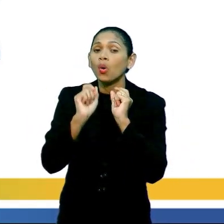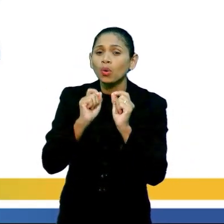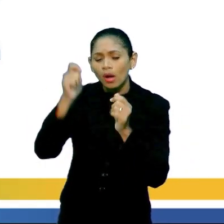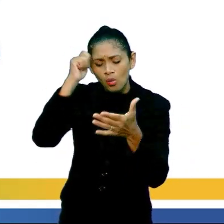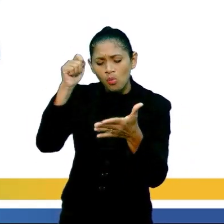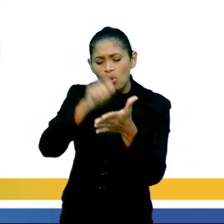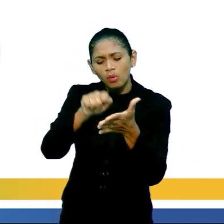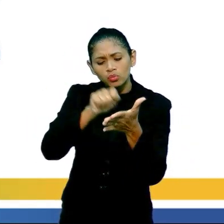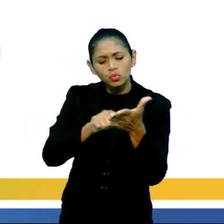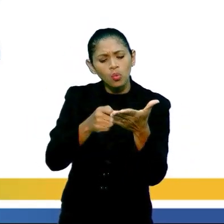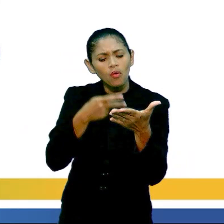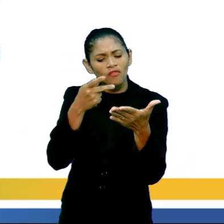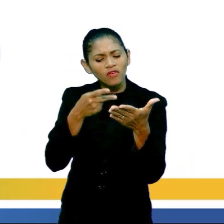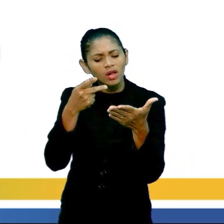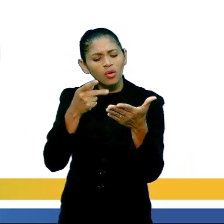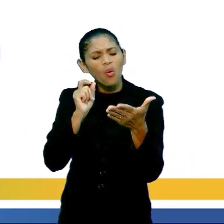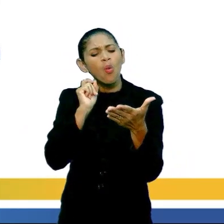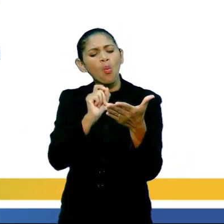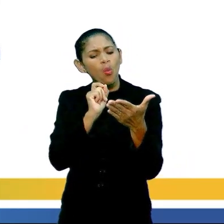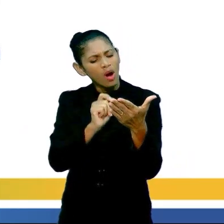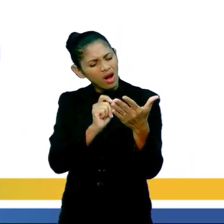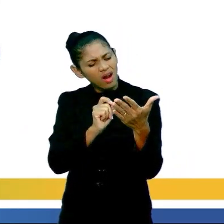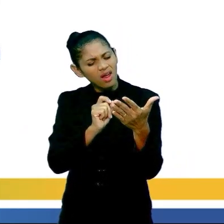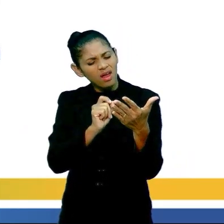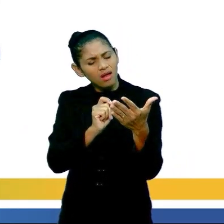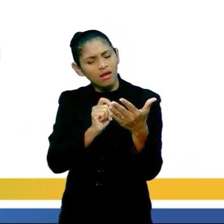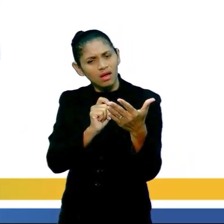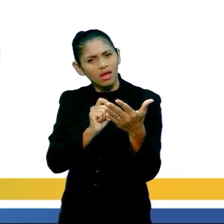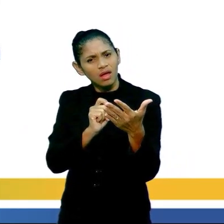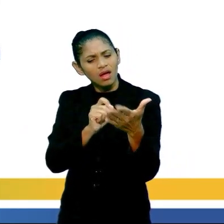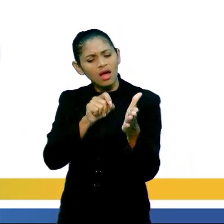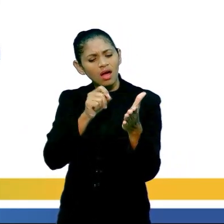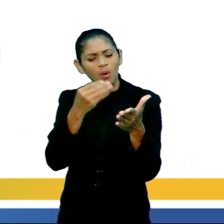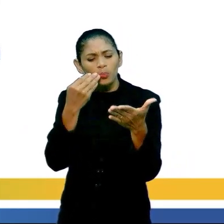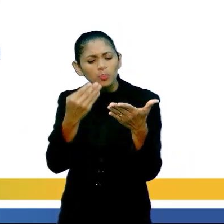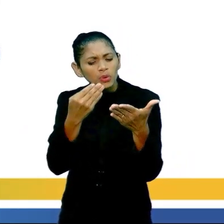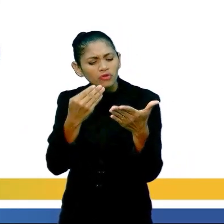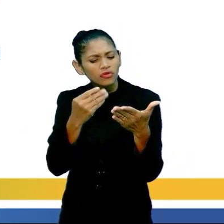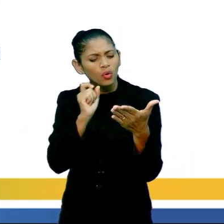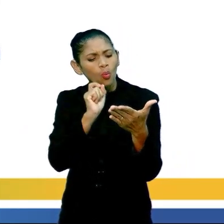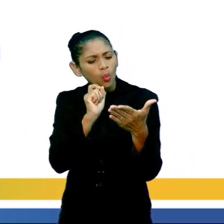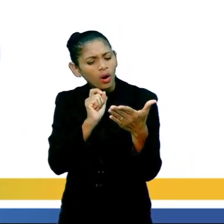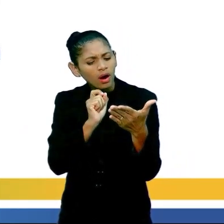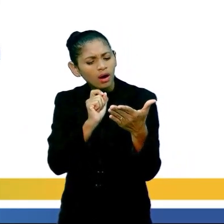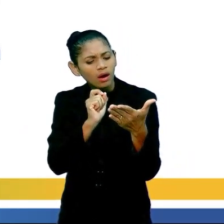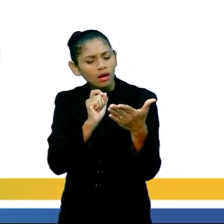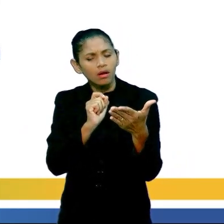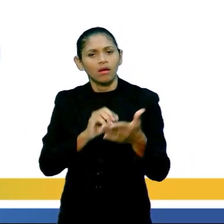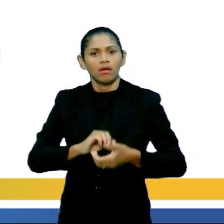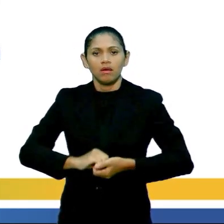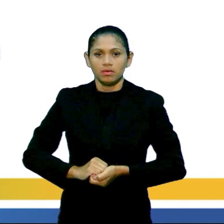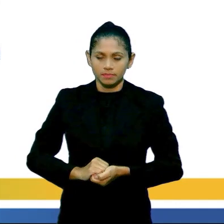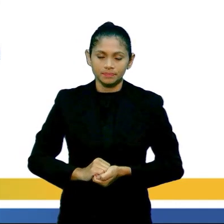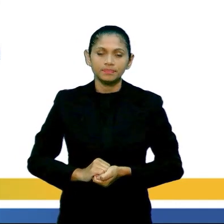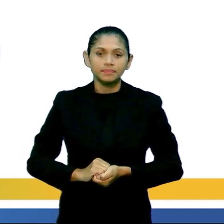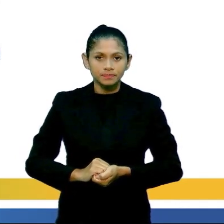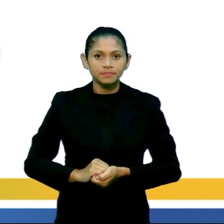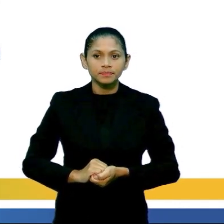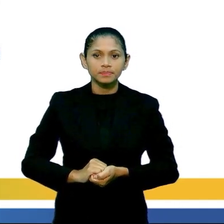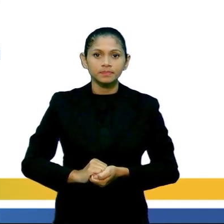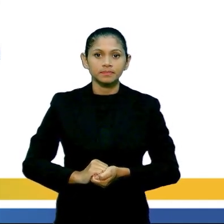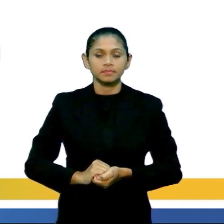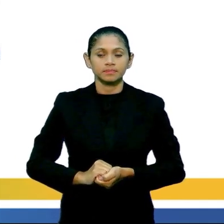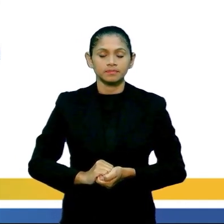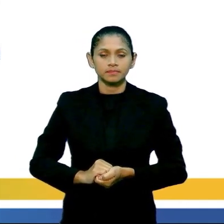justamente você entender o contexto do gênero ali, o que que o autor ele quis